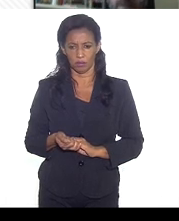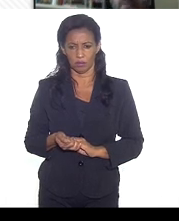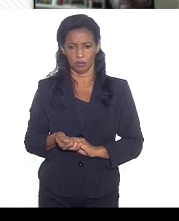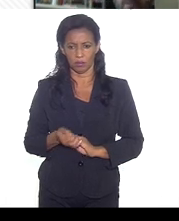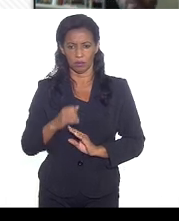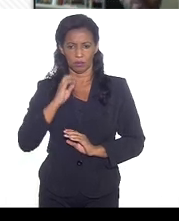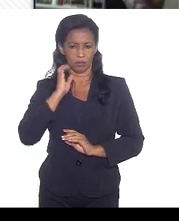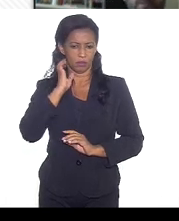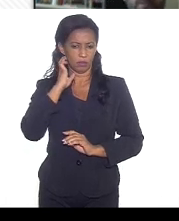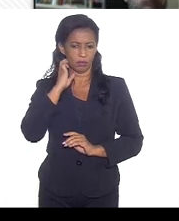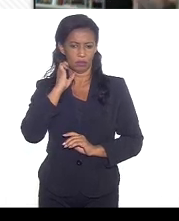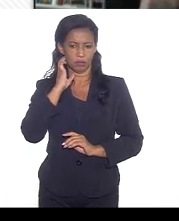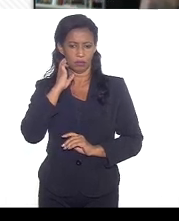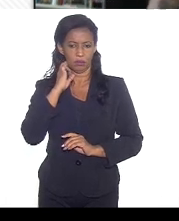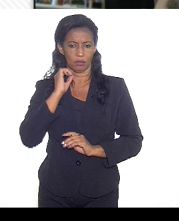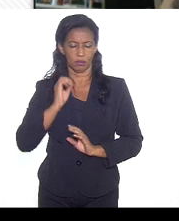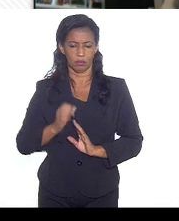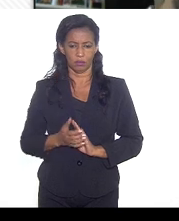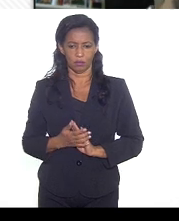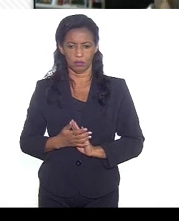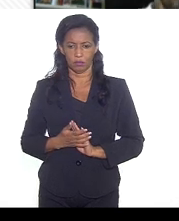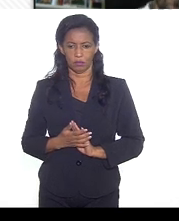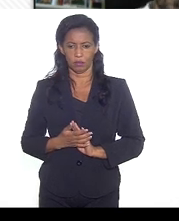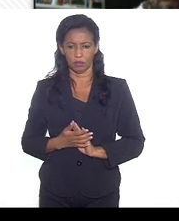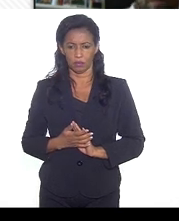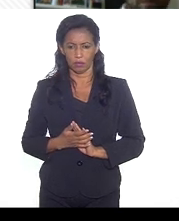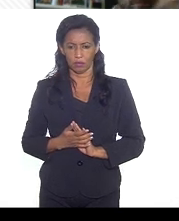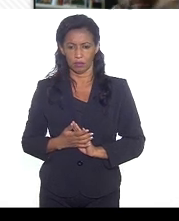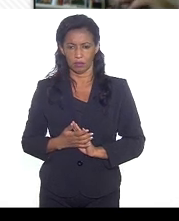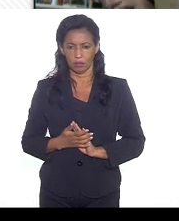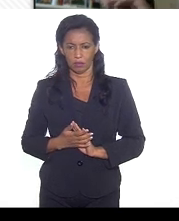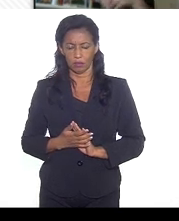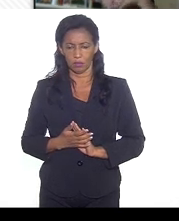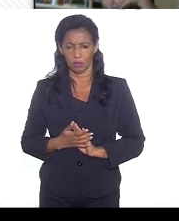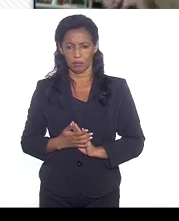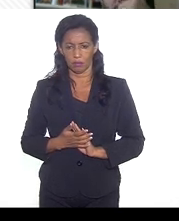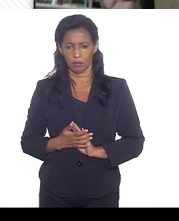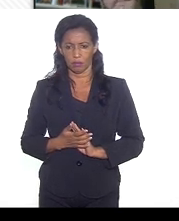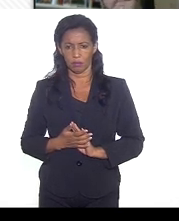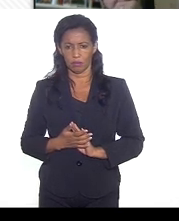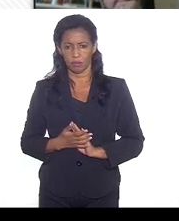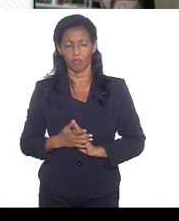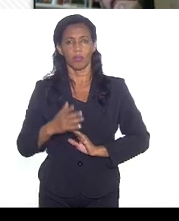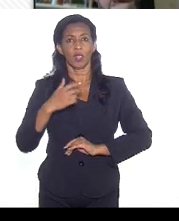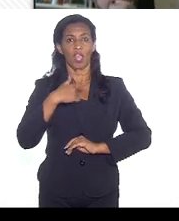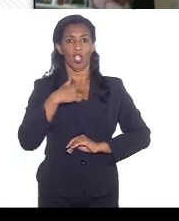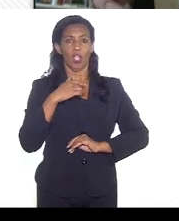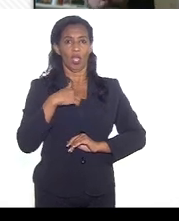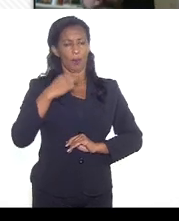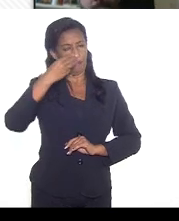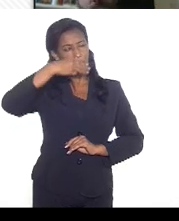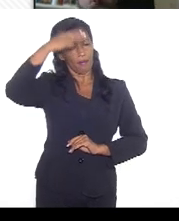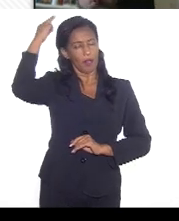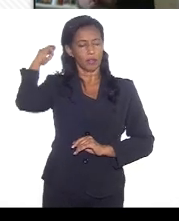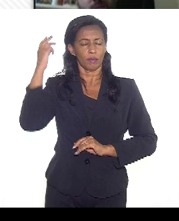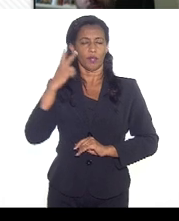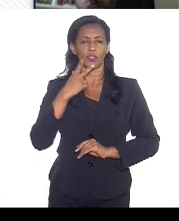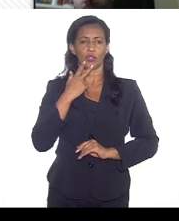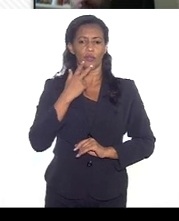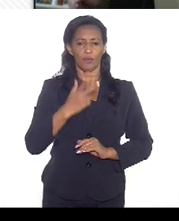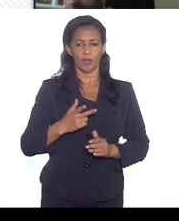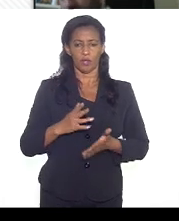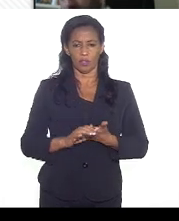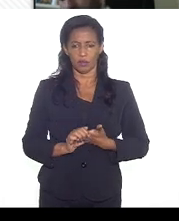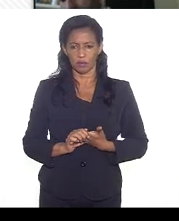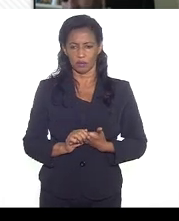discutir aquilo que me parece que eu tenho razão. Porque eu já fiz isso no inquérito penal, desembargador... Fazer a ela tudo que eu falei...